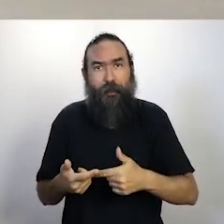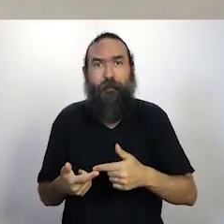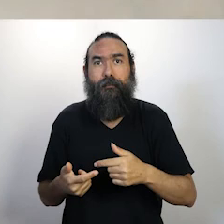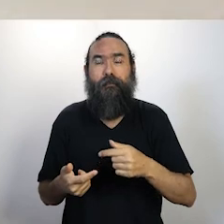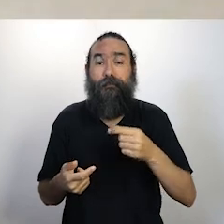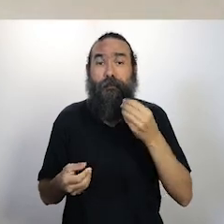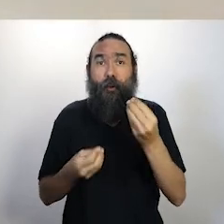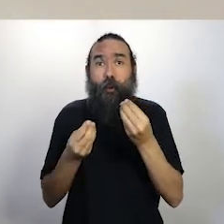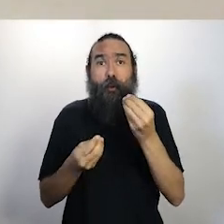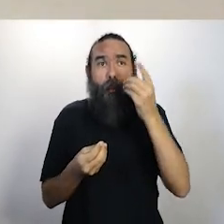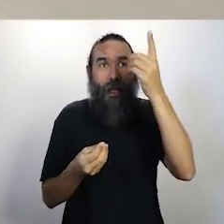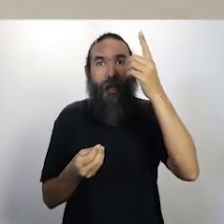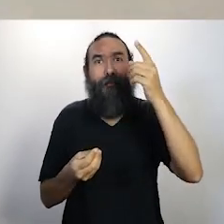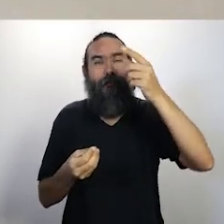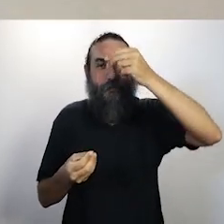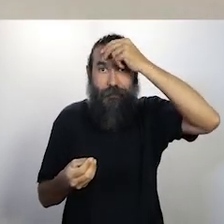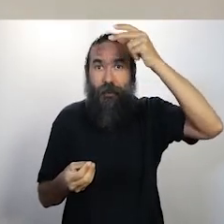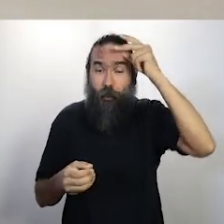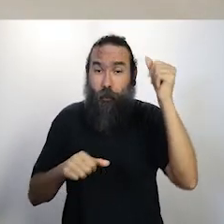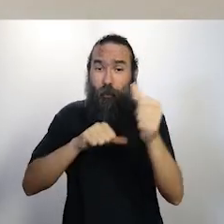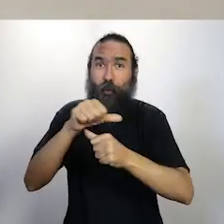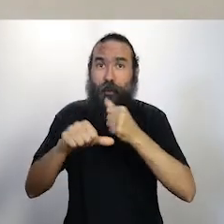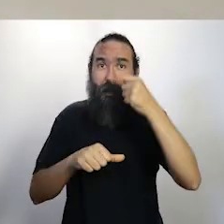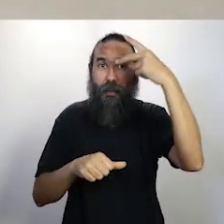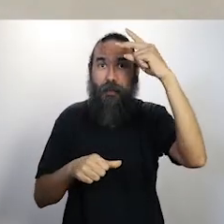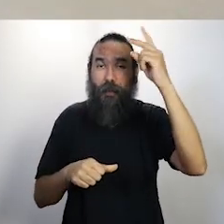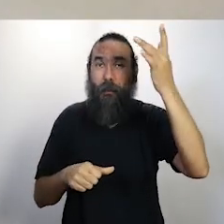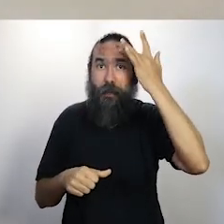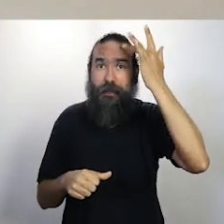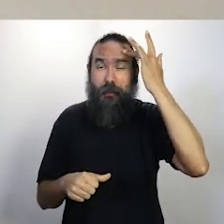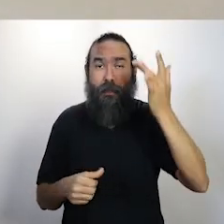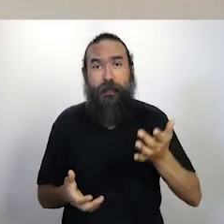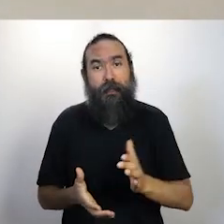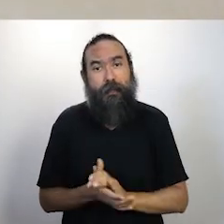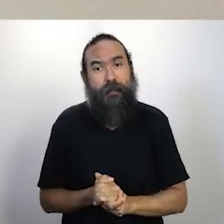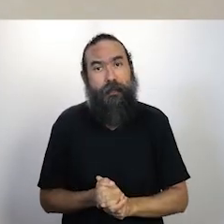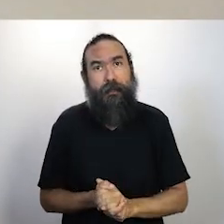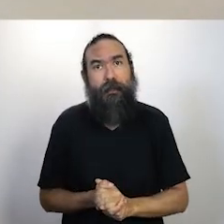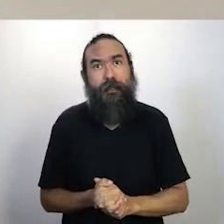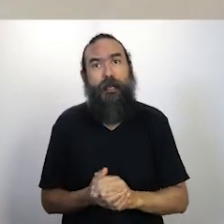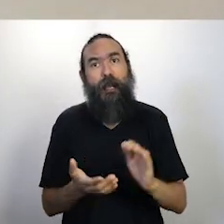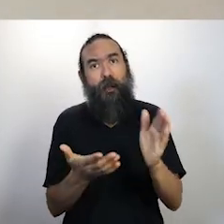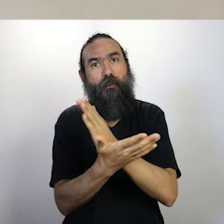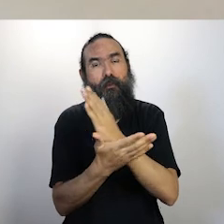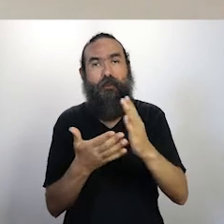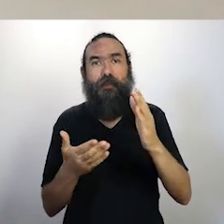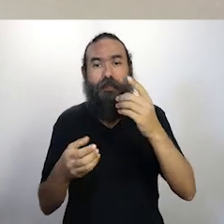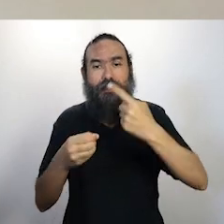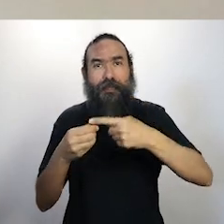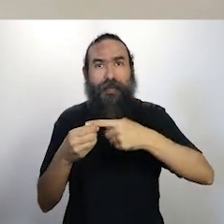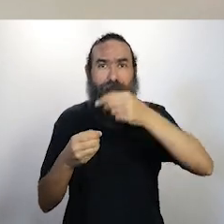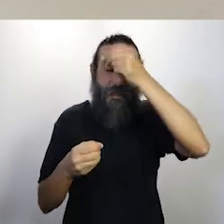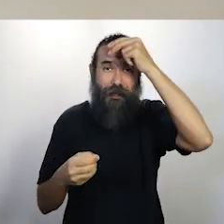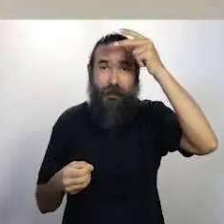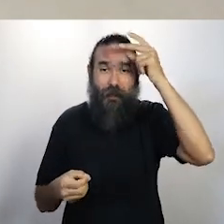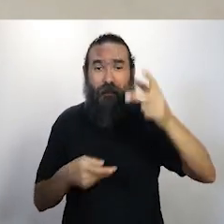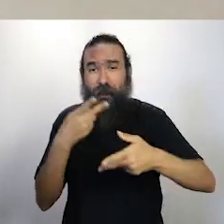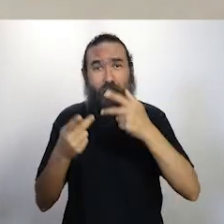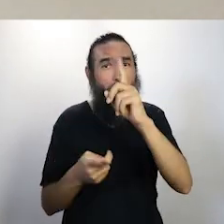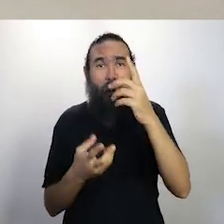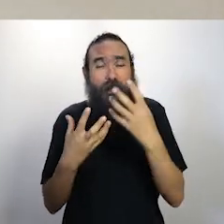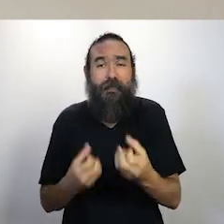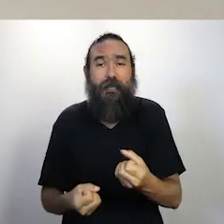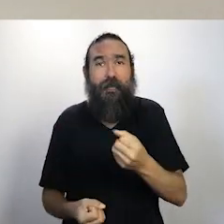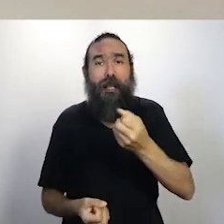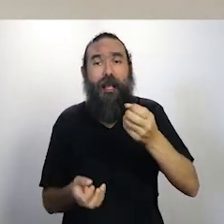acho que já foi falado tudo aí é só eu acho que a inteligência da lei é extraordinária e acho que como célula tronca ela vai